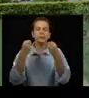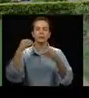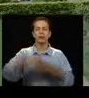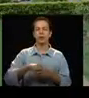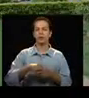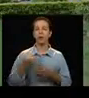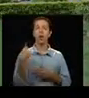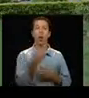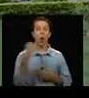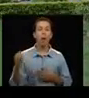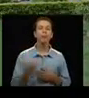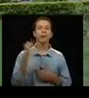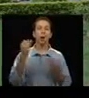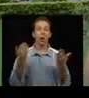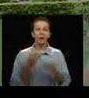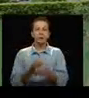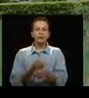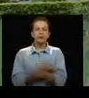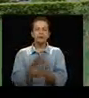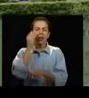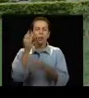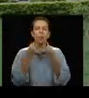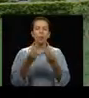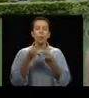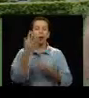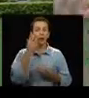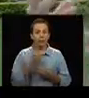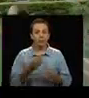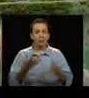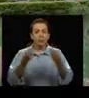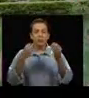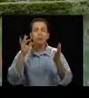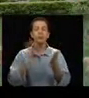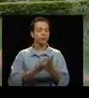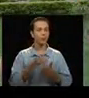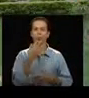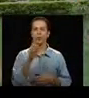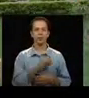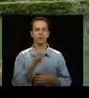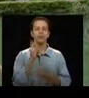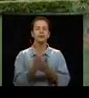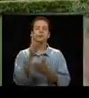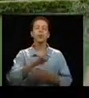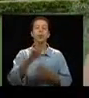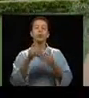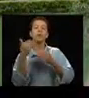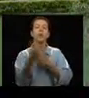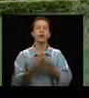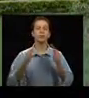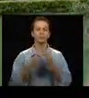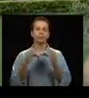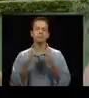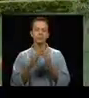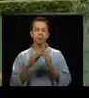vaso sanitário, que para a gente é um valor, e isso ainda me emociona. Saber que muitas das nossas crianças tiveram que